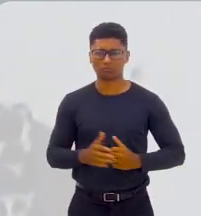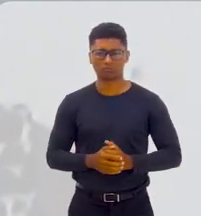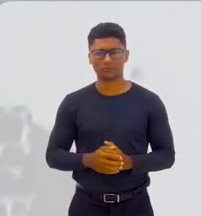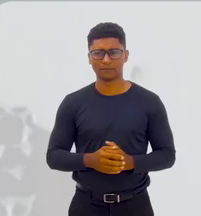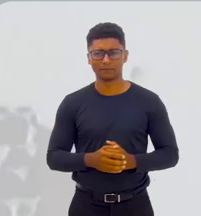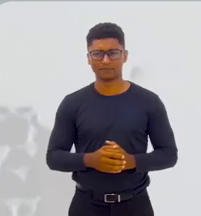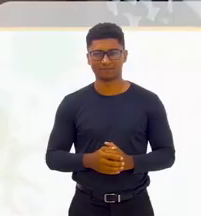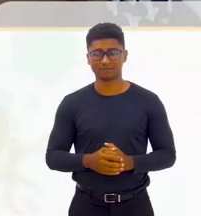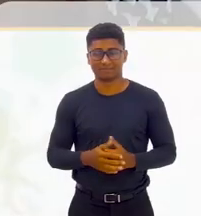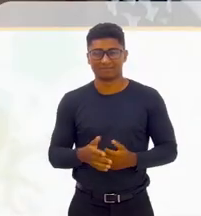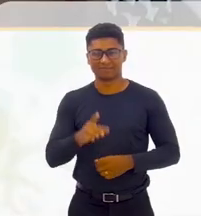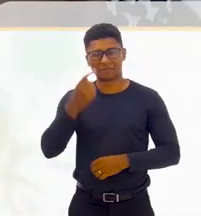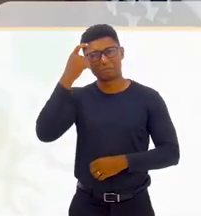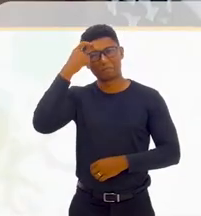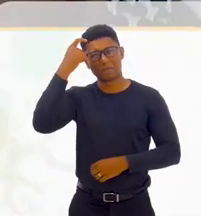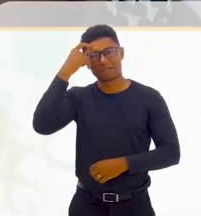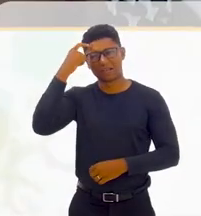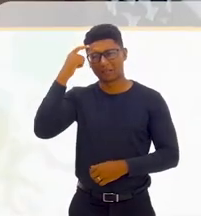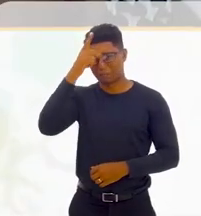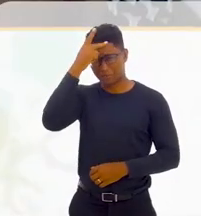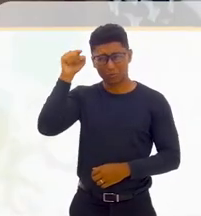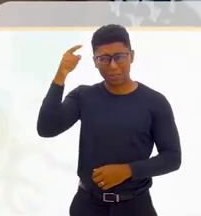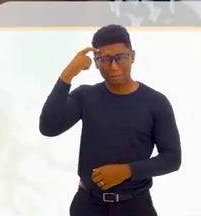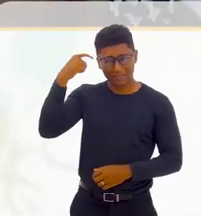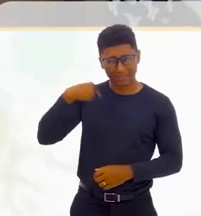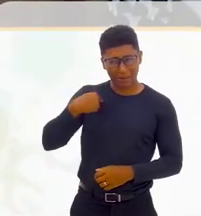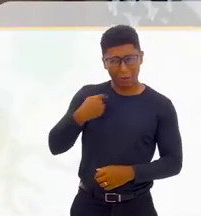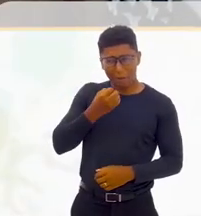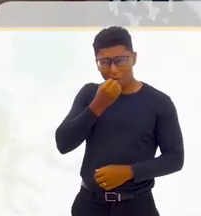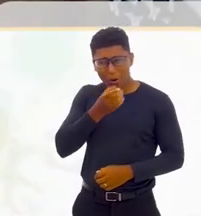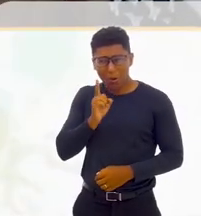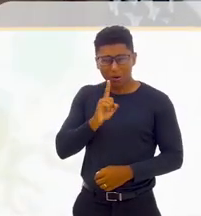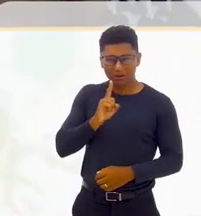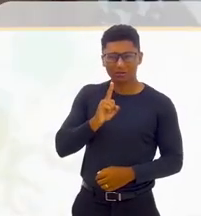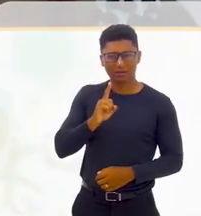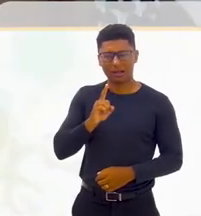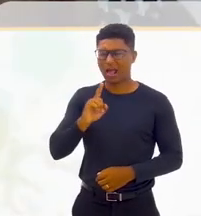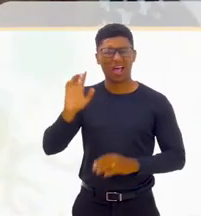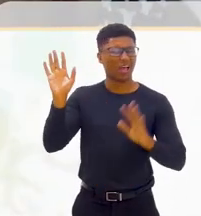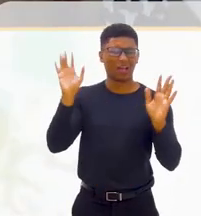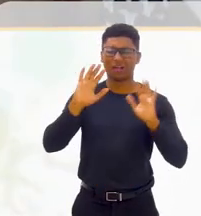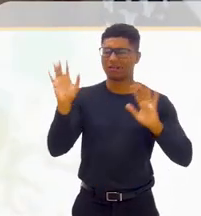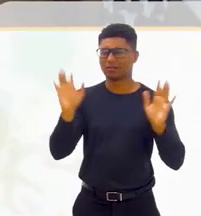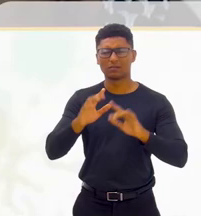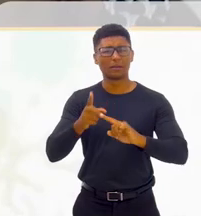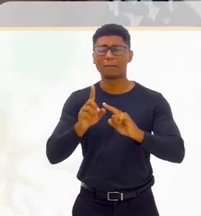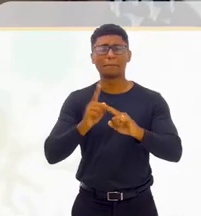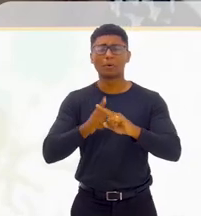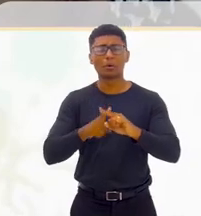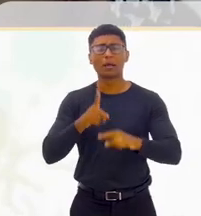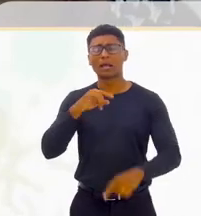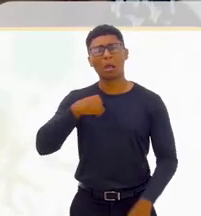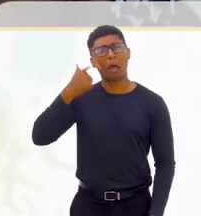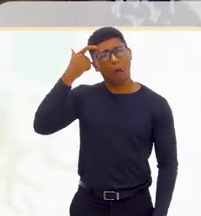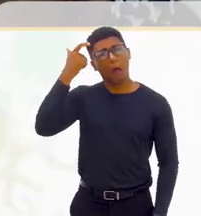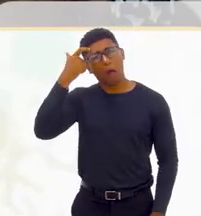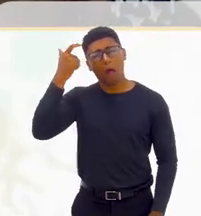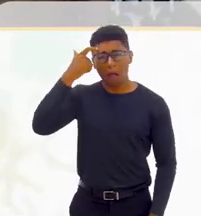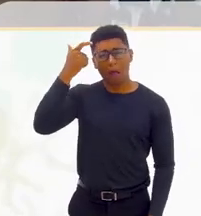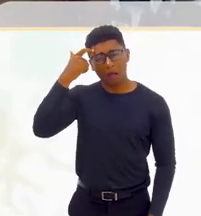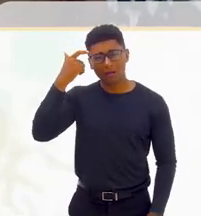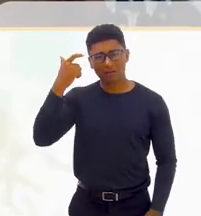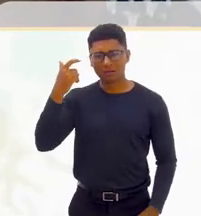eu. Não perde tempo pensando no que os outros pensam, Não, porque na senão a vida avaliação para. dos